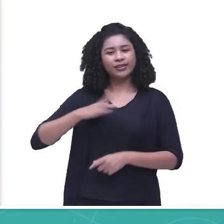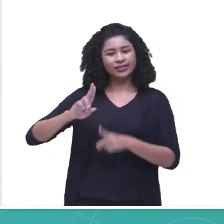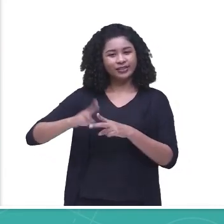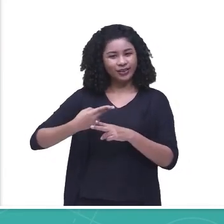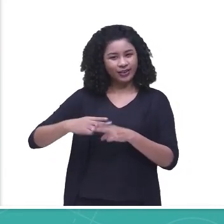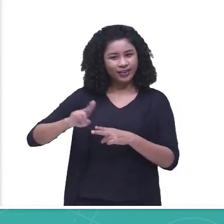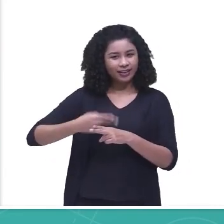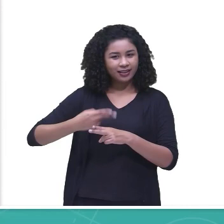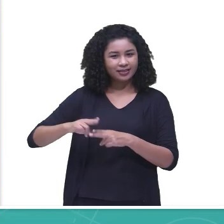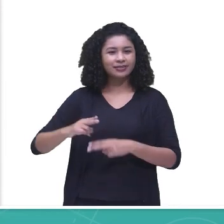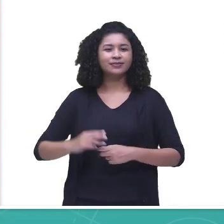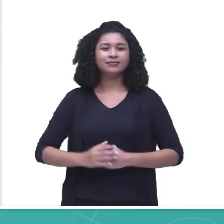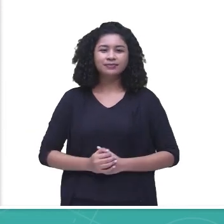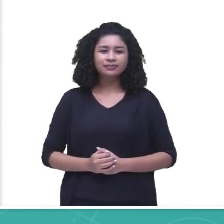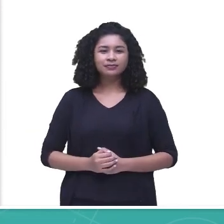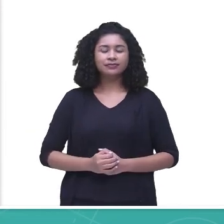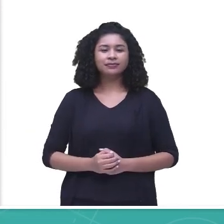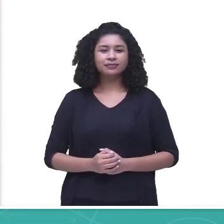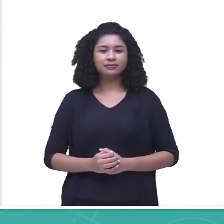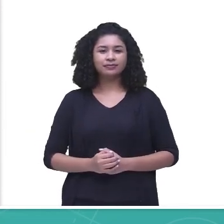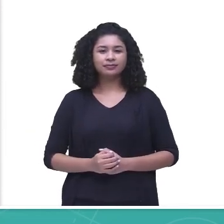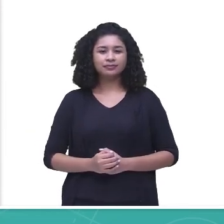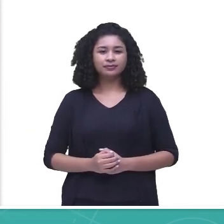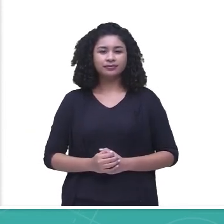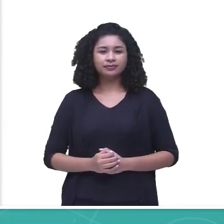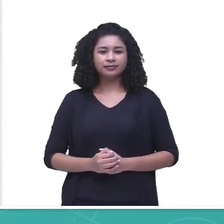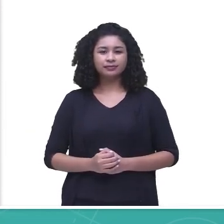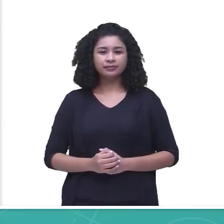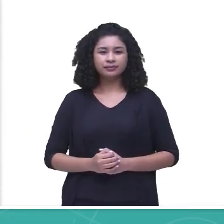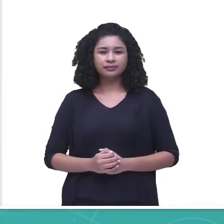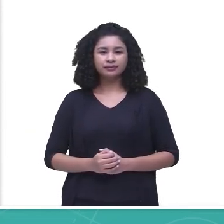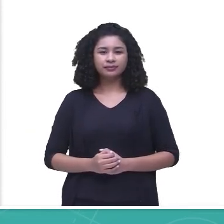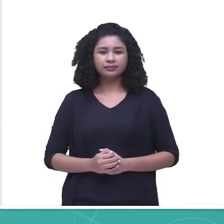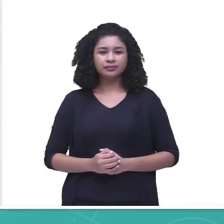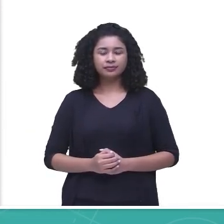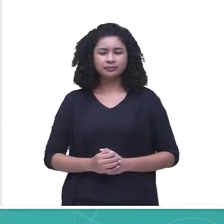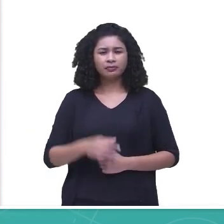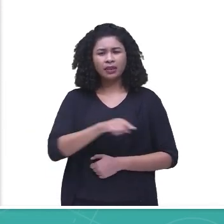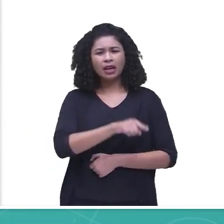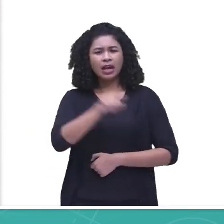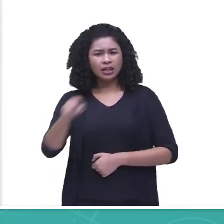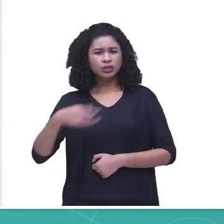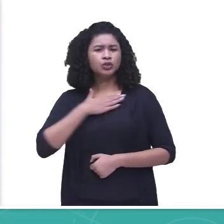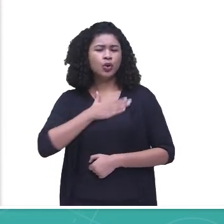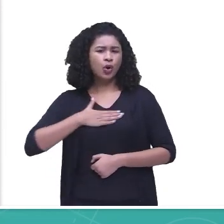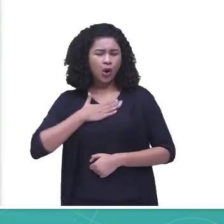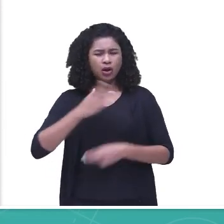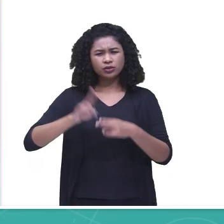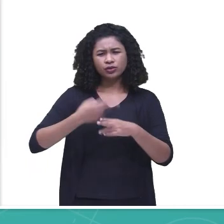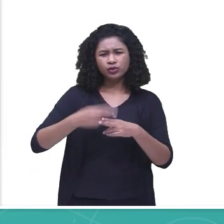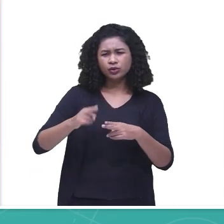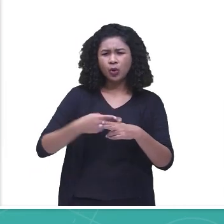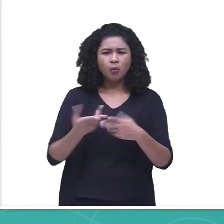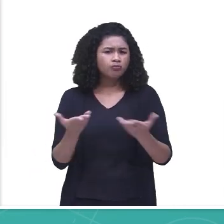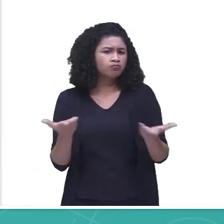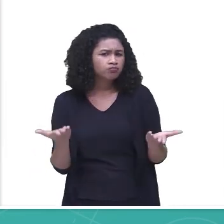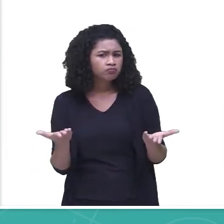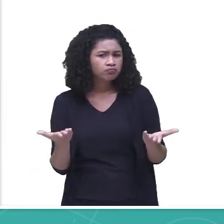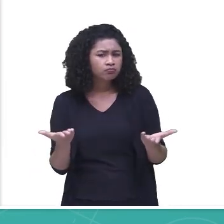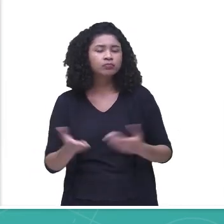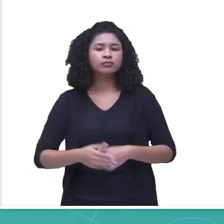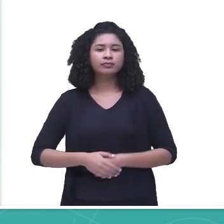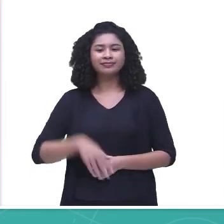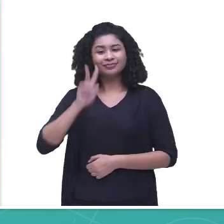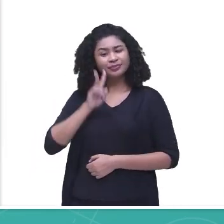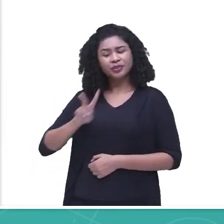a letra A, essa aqui, ó. Do they like chocolate? Eles gostam de chocolate? Então, pela imagem ali, os dois comendo